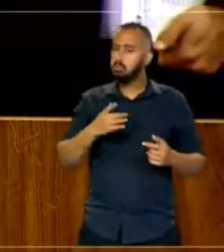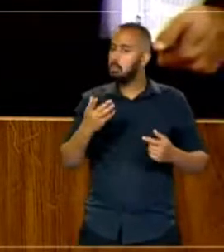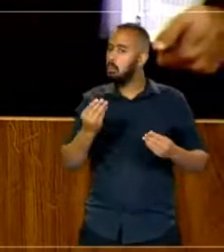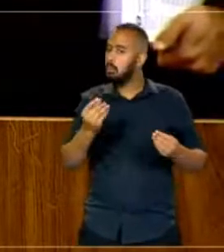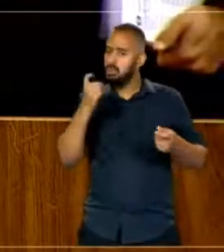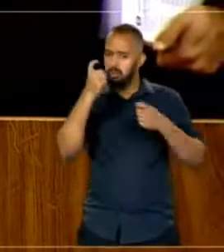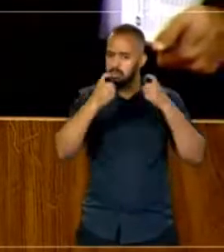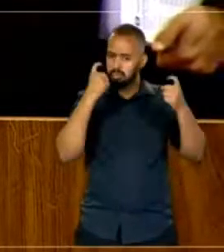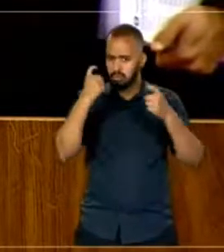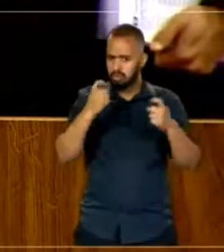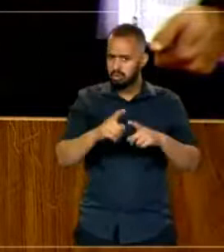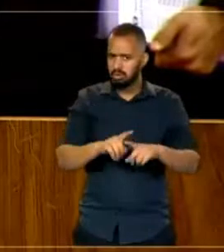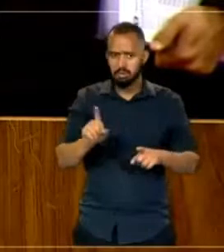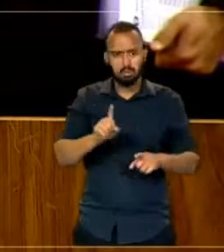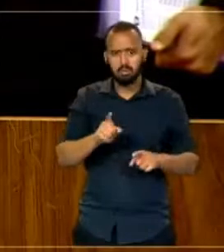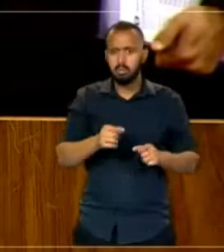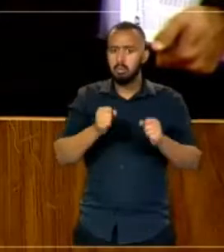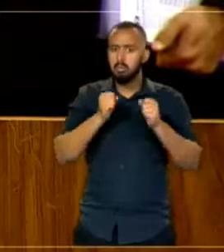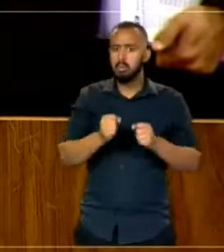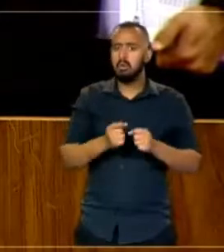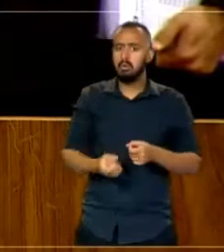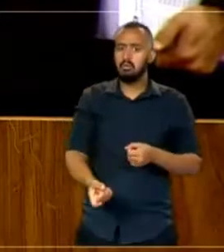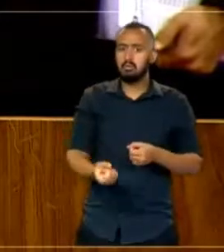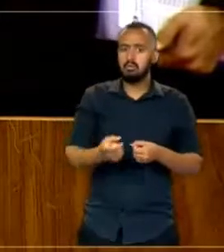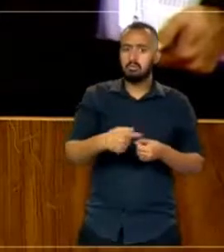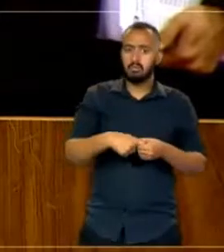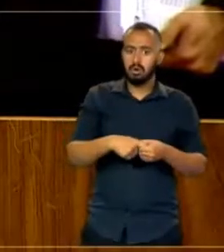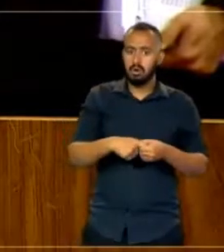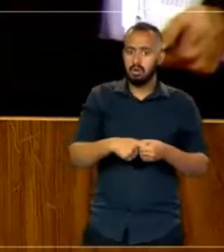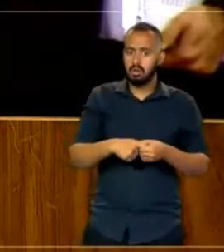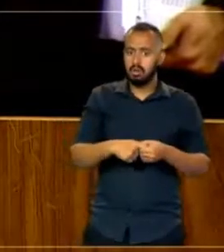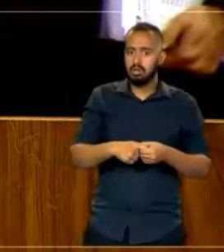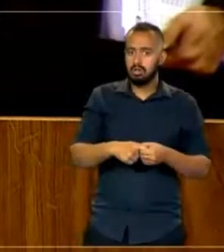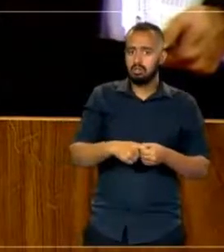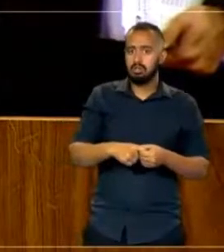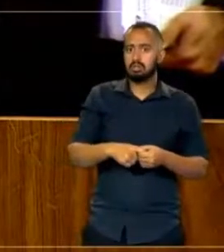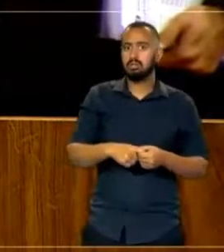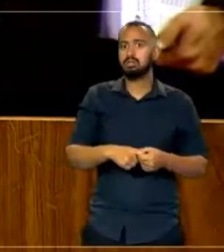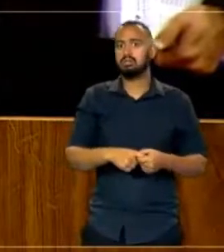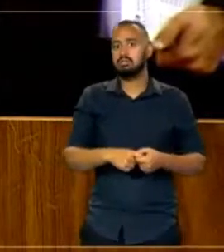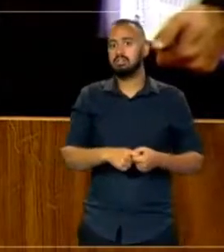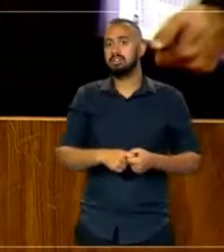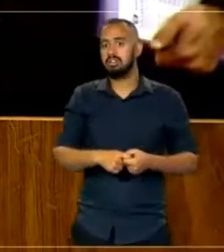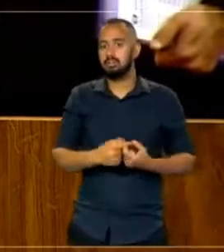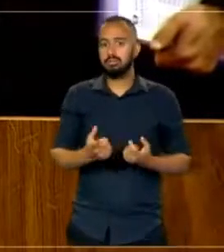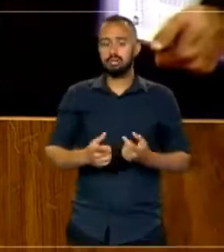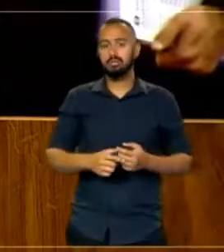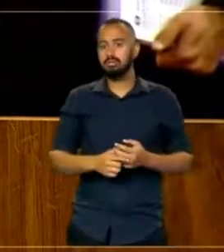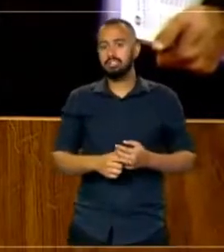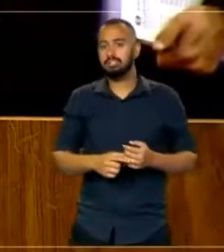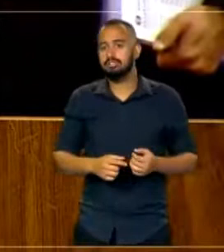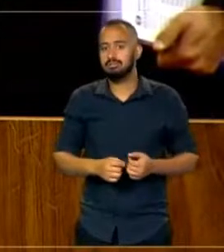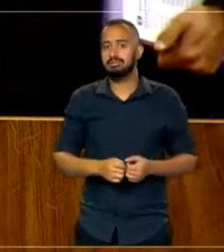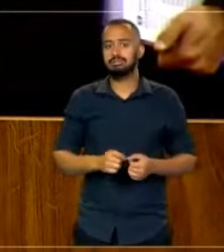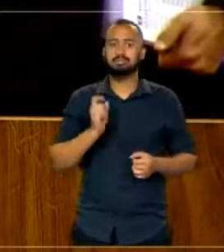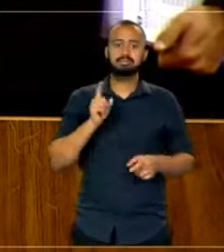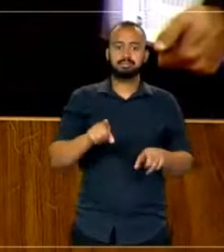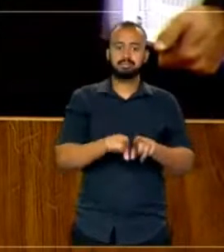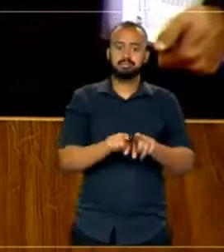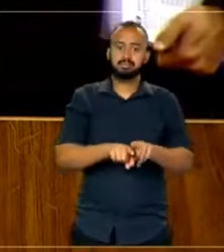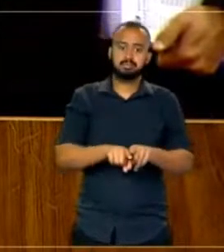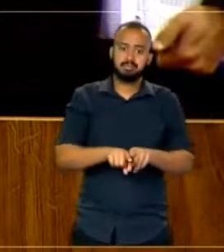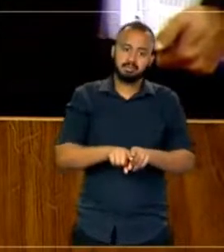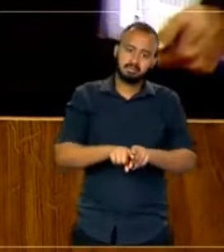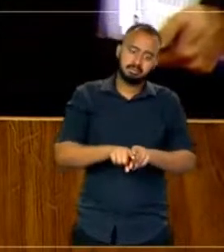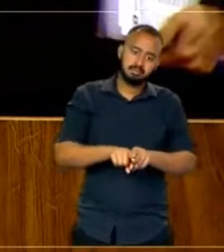enormemente. Não se pode permitir a volta de censura sobre qualquer argumento no Brasil. Este é um caso